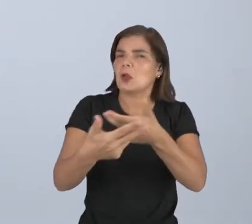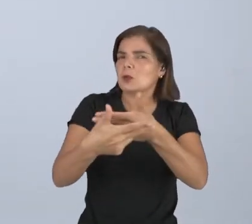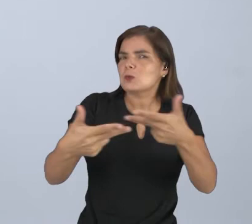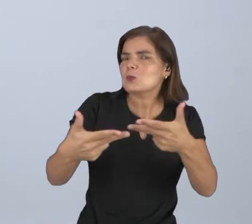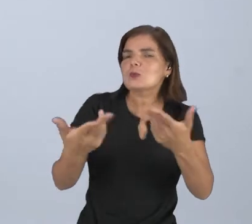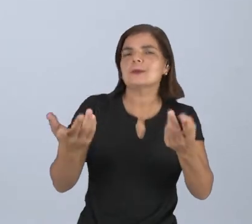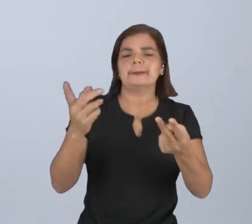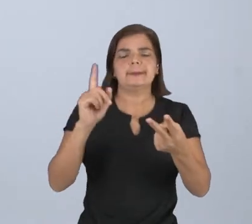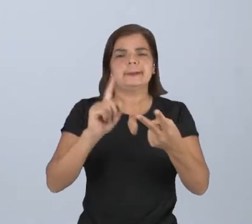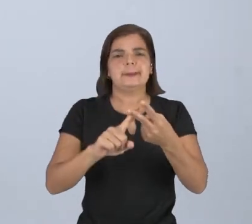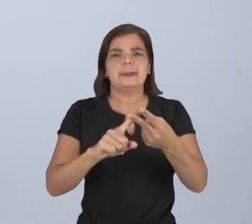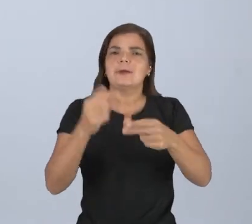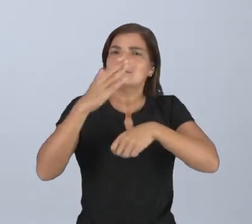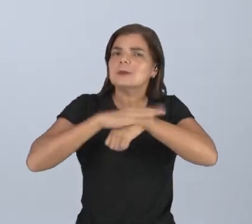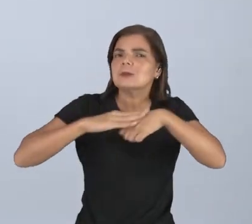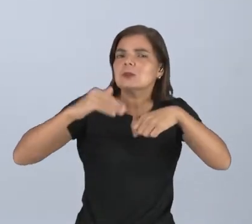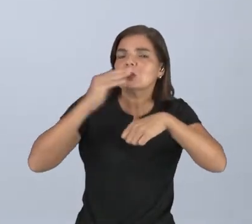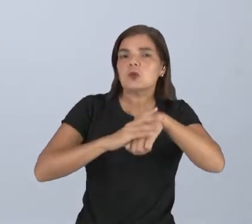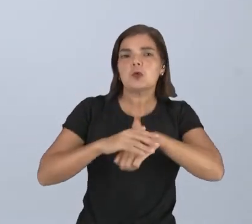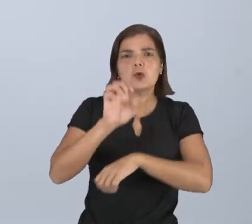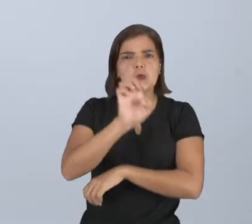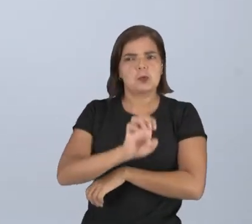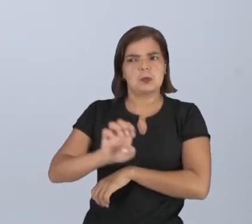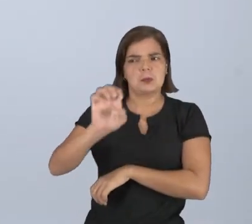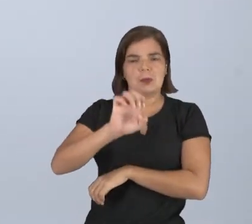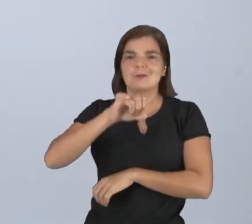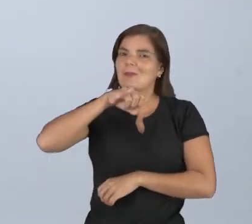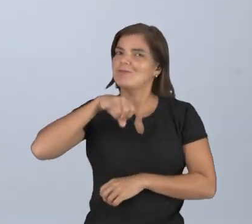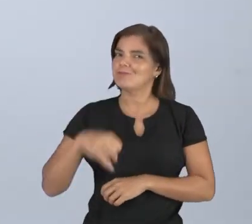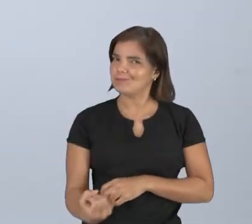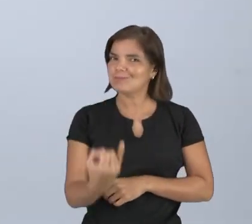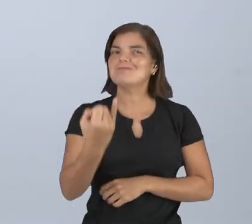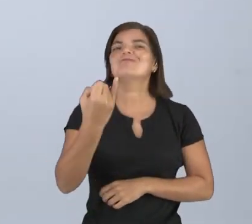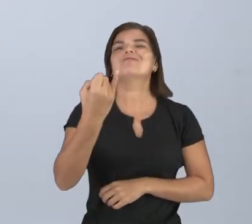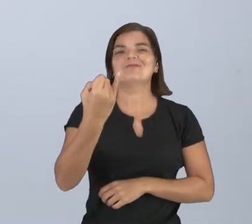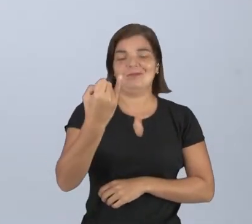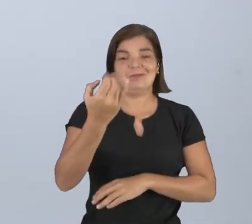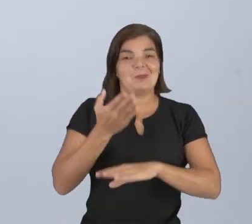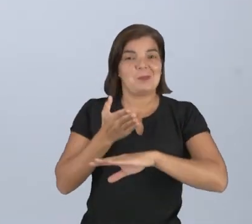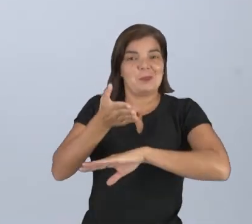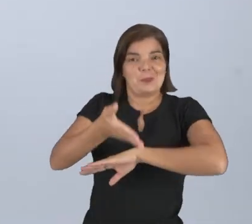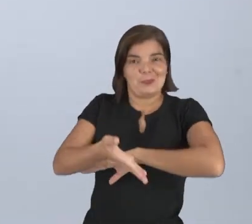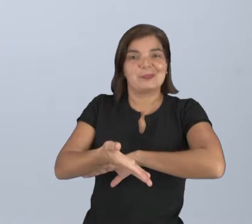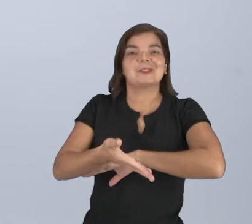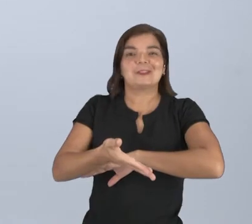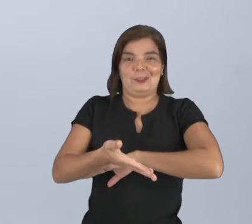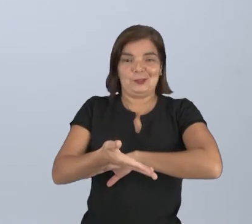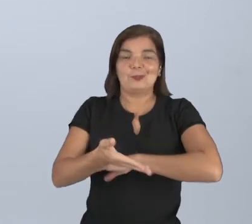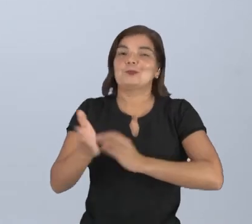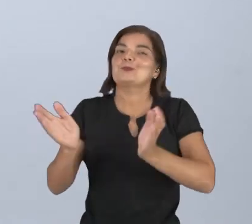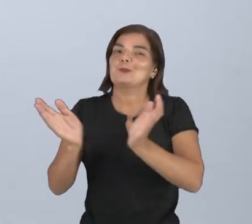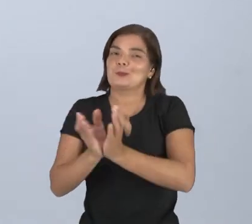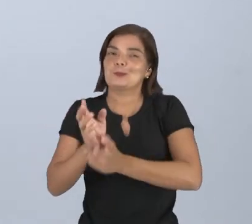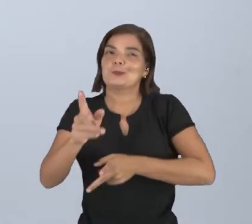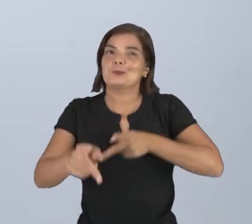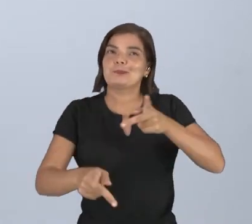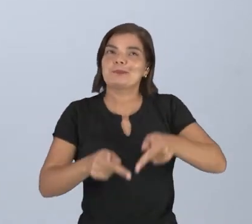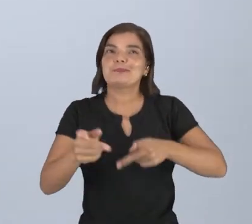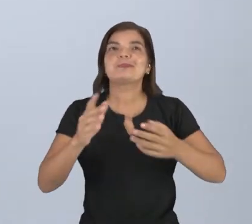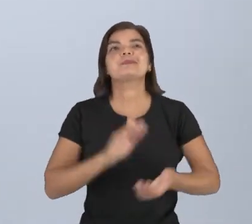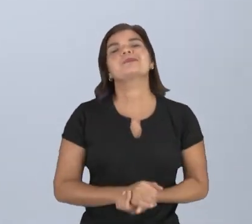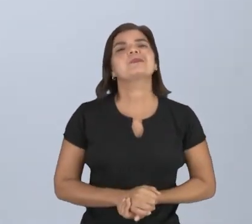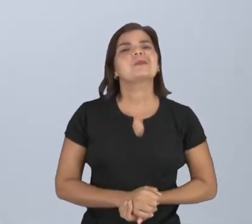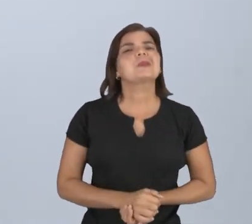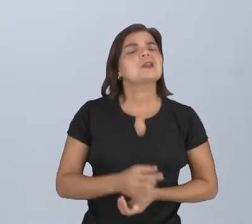oferendas, vão agradar, e os europeus vão se aproveitar dessa situação para entrar aí nessas civilizações, tá, pessoal?